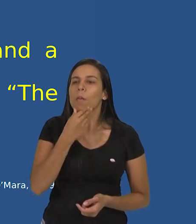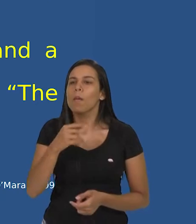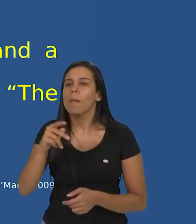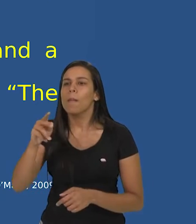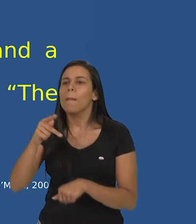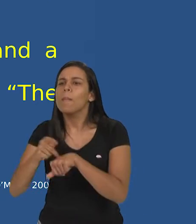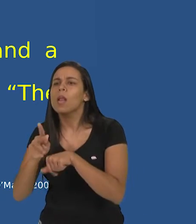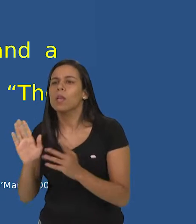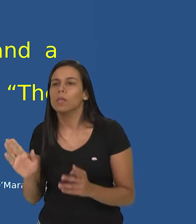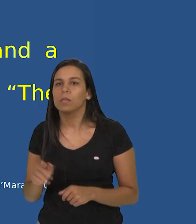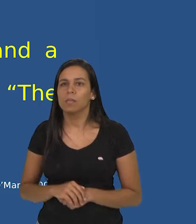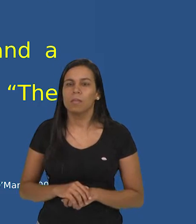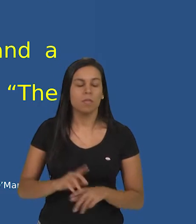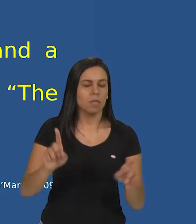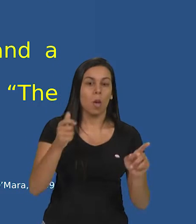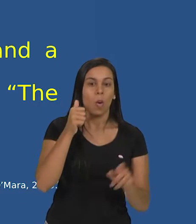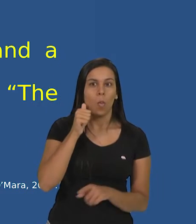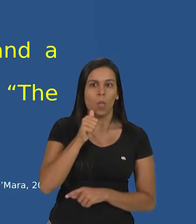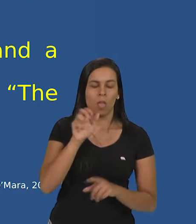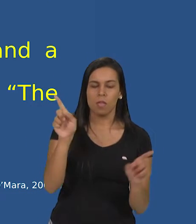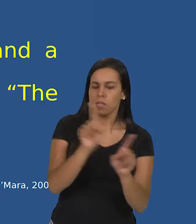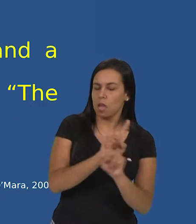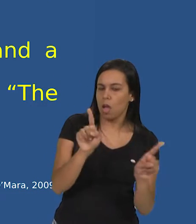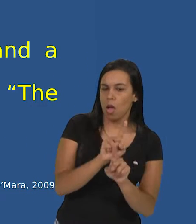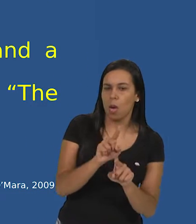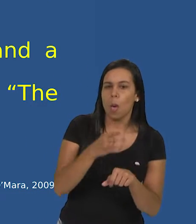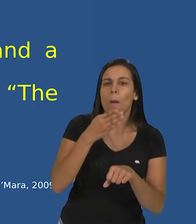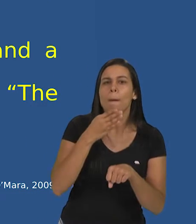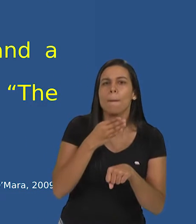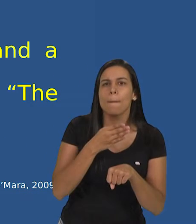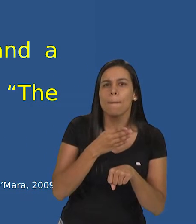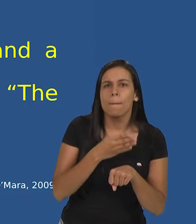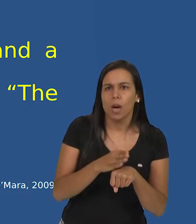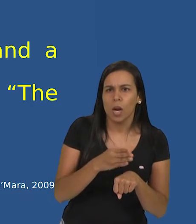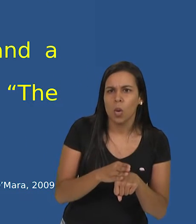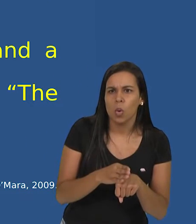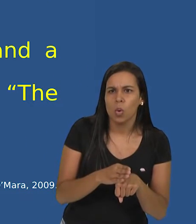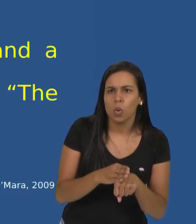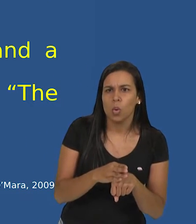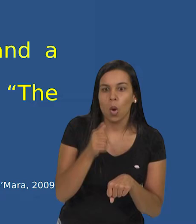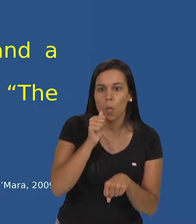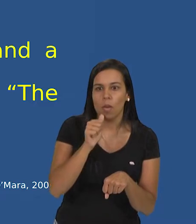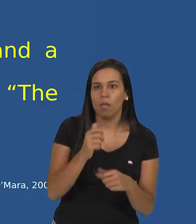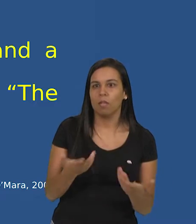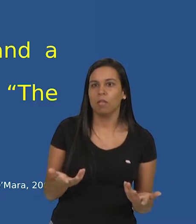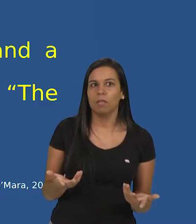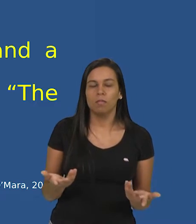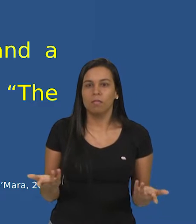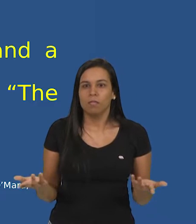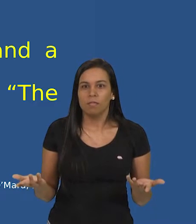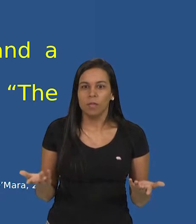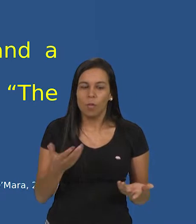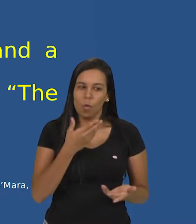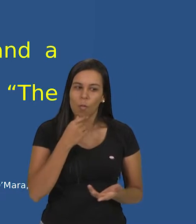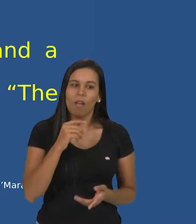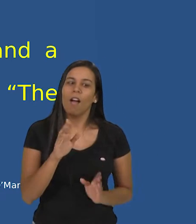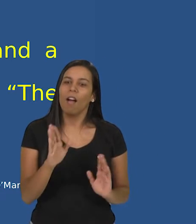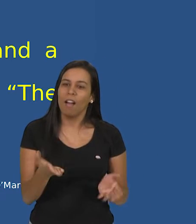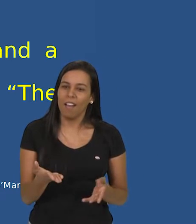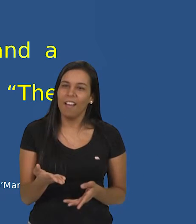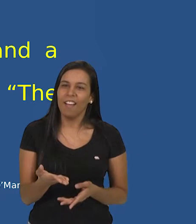tá? Não, não, queremos o branco, disse a esposa. Então o fazendeiro diz, aqui está a